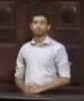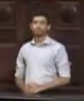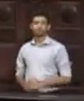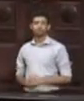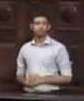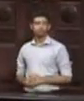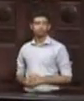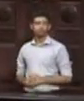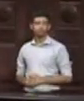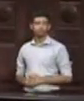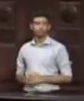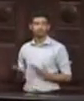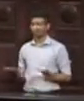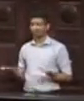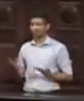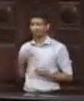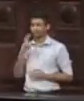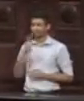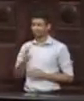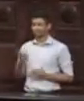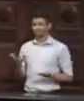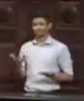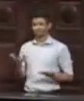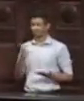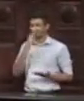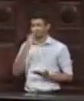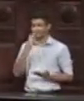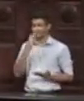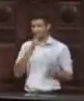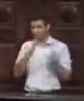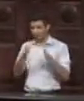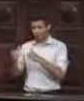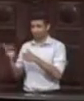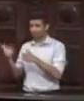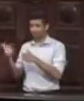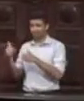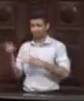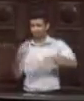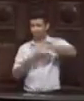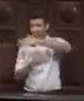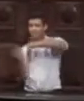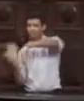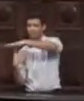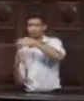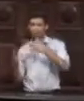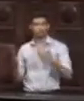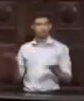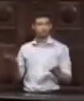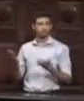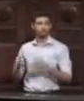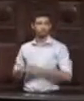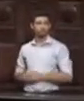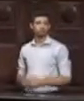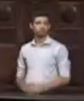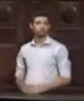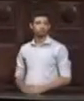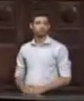dados de forma totalmente aleatória, provavelmente para atender únicos